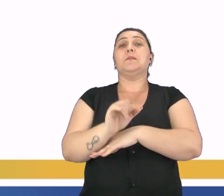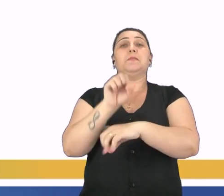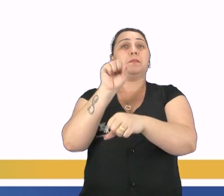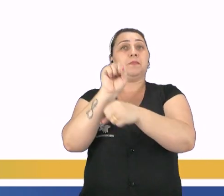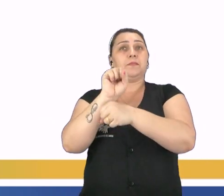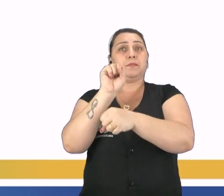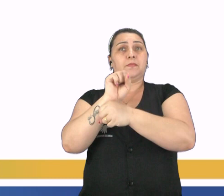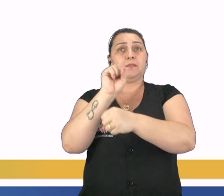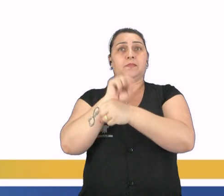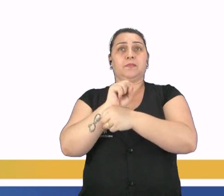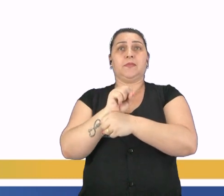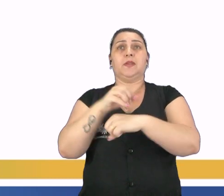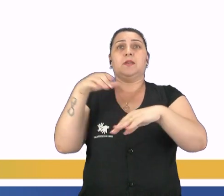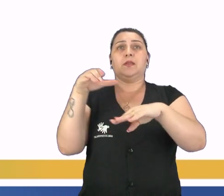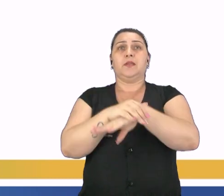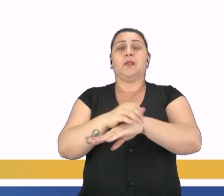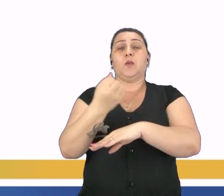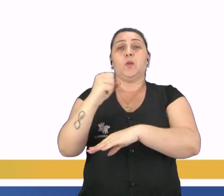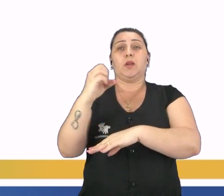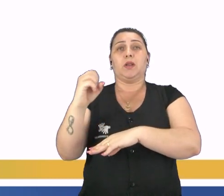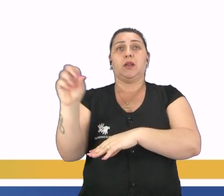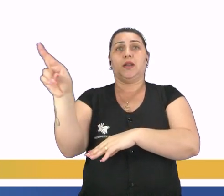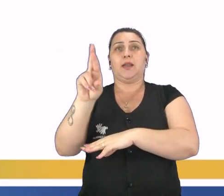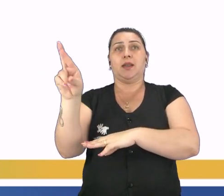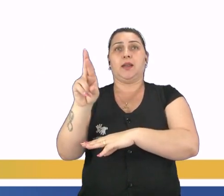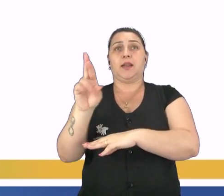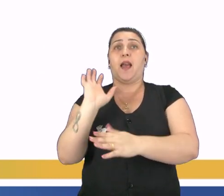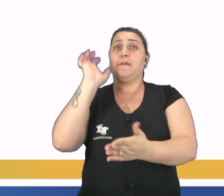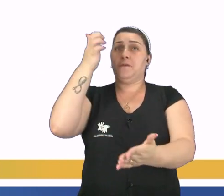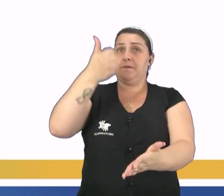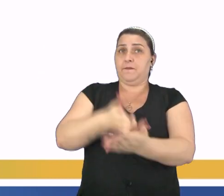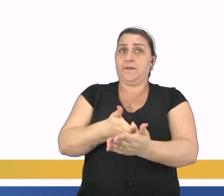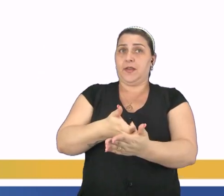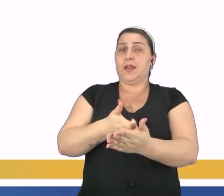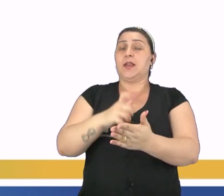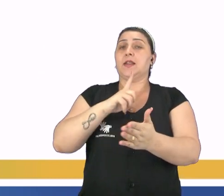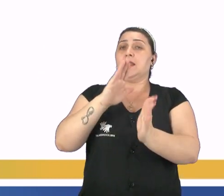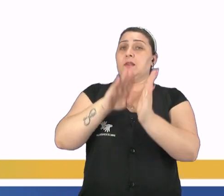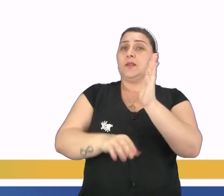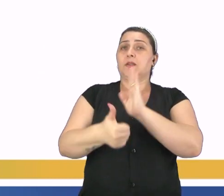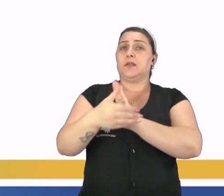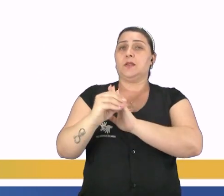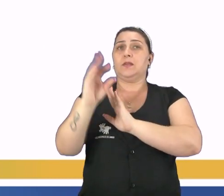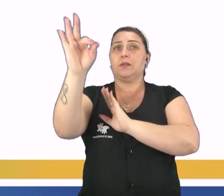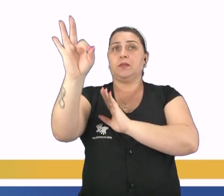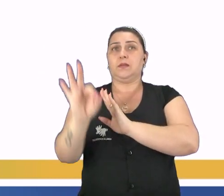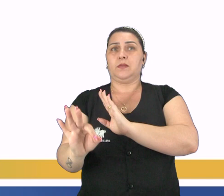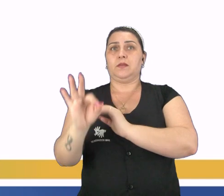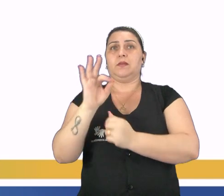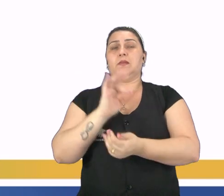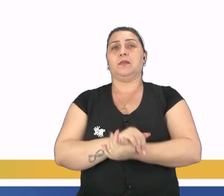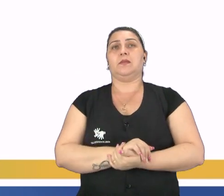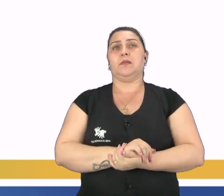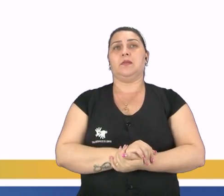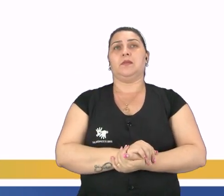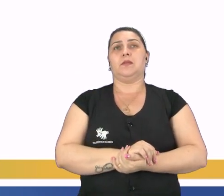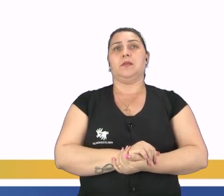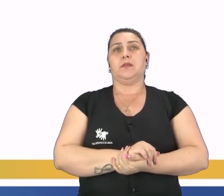prazo, ele vai sair a R$80. Entretanto, se ela comprar à vista, ela vai ter um desconto